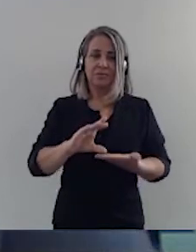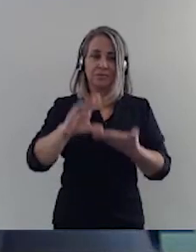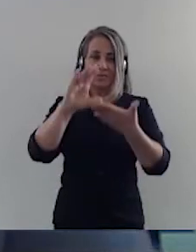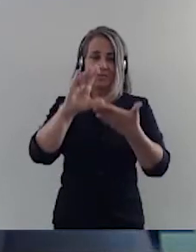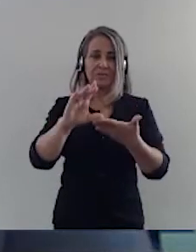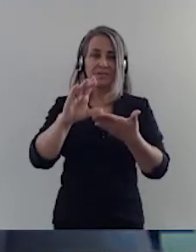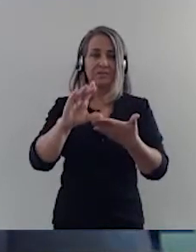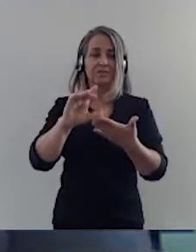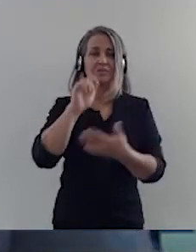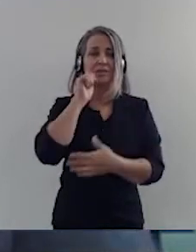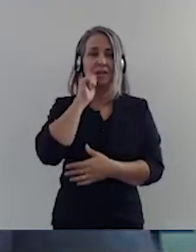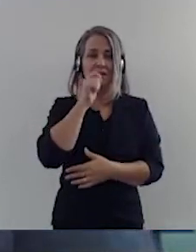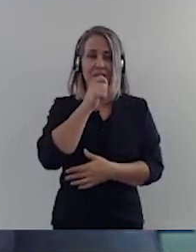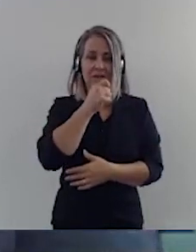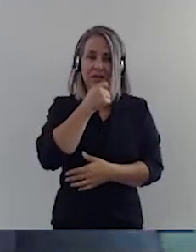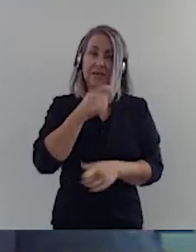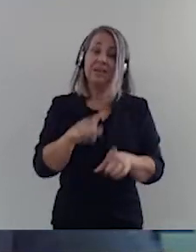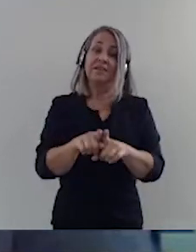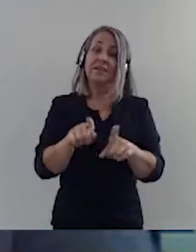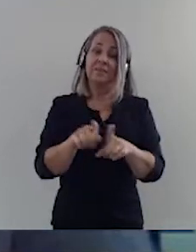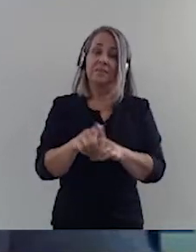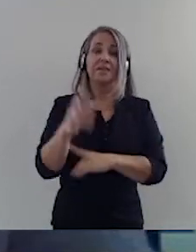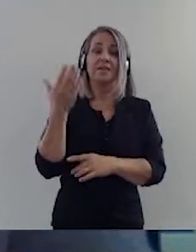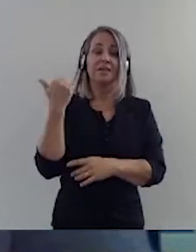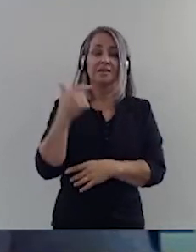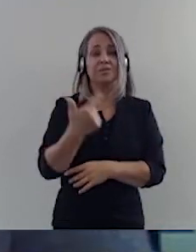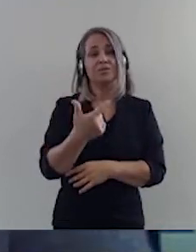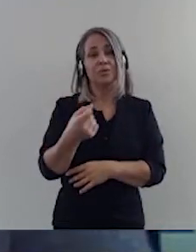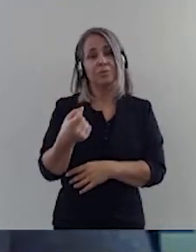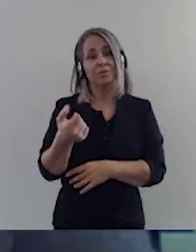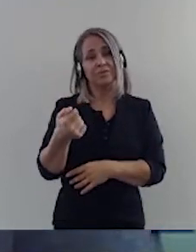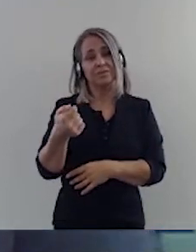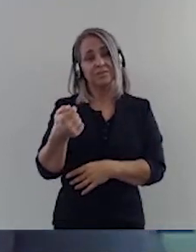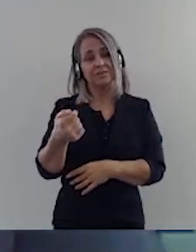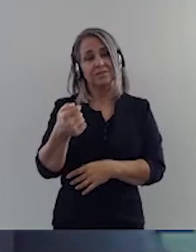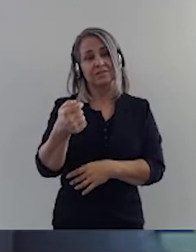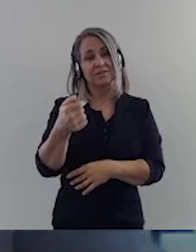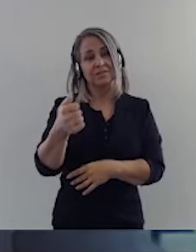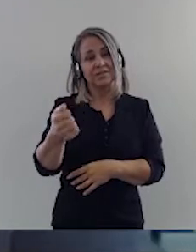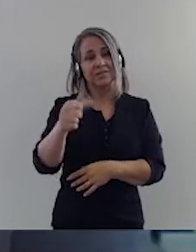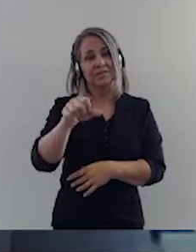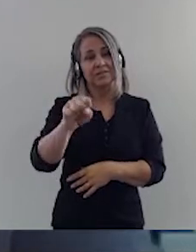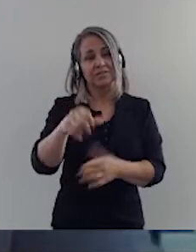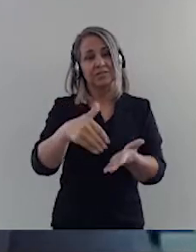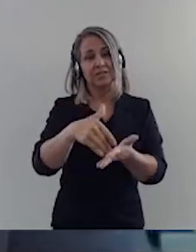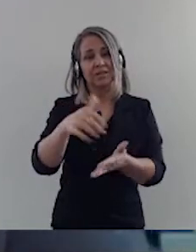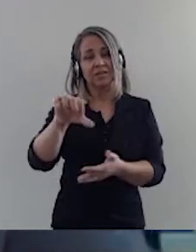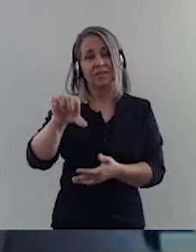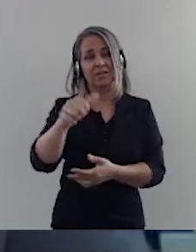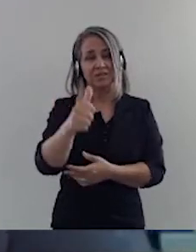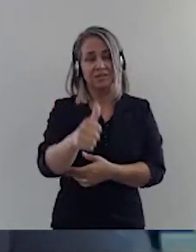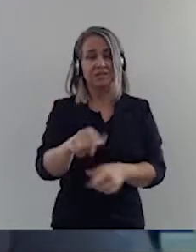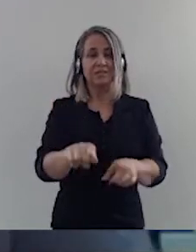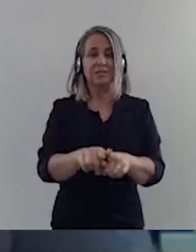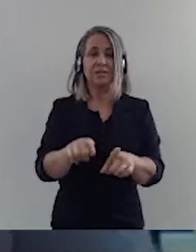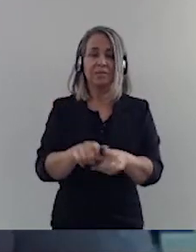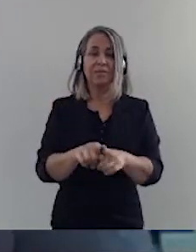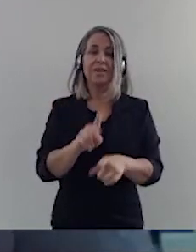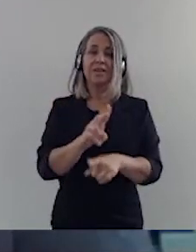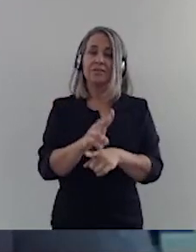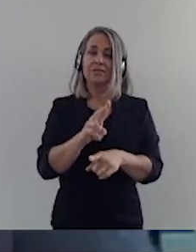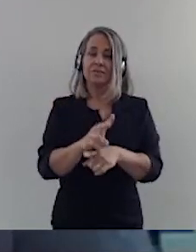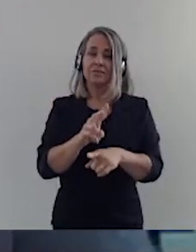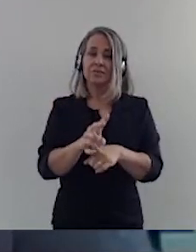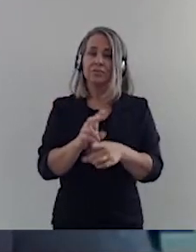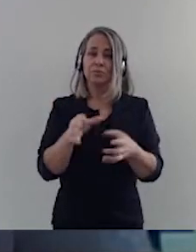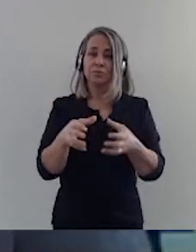de Alagoas no período de 1987 a 91, detentor da comenda Ordem do Mérito da